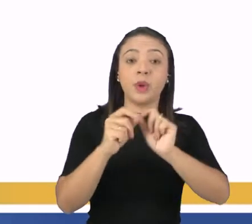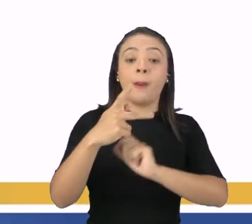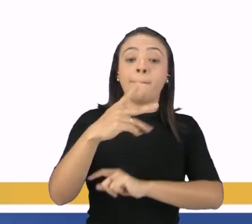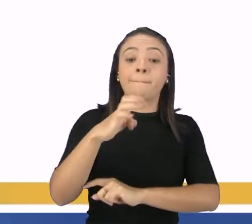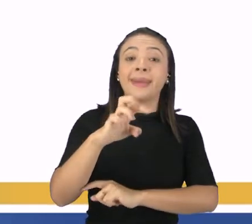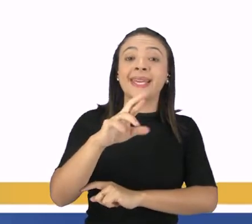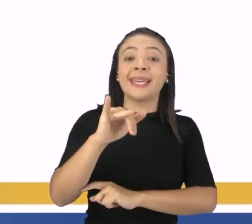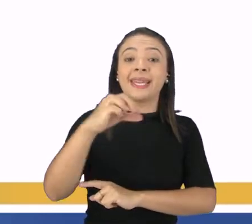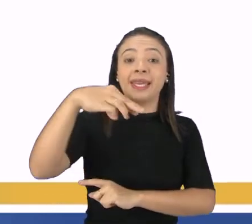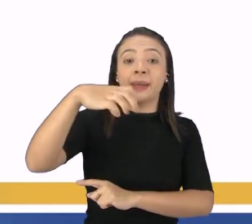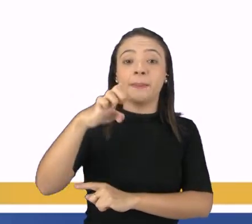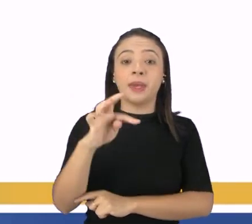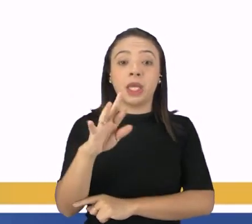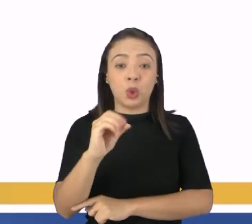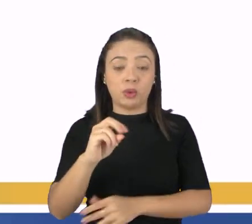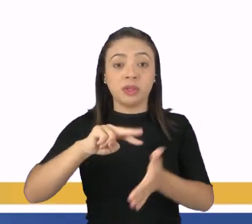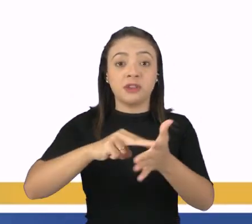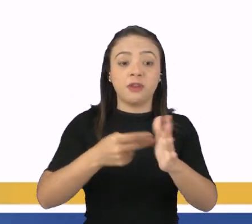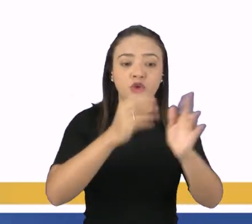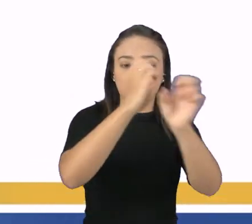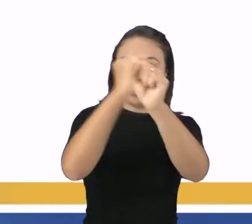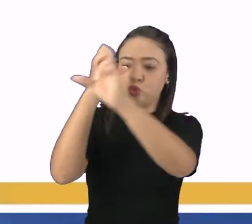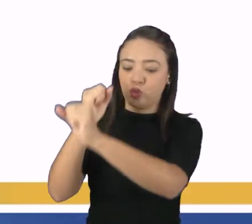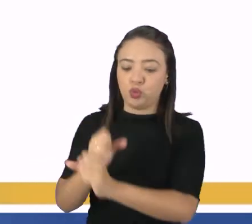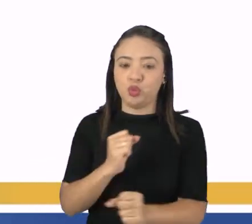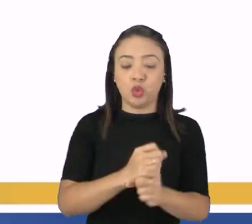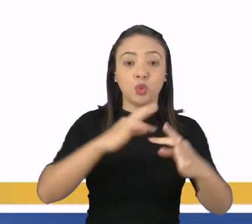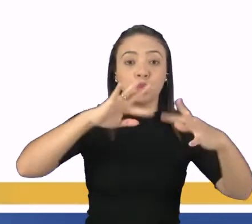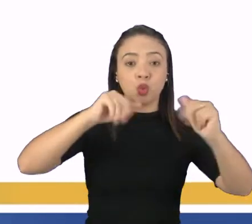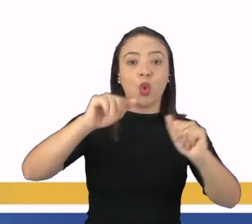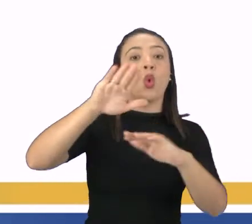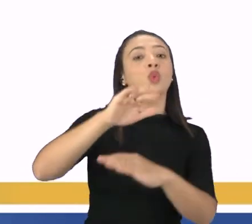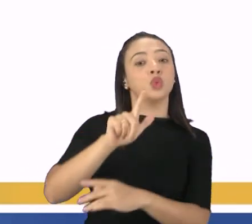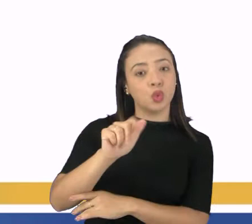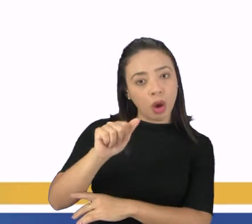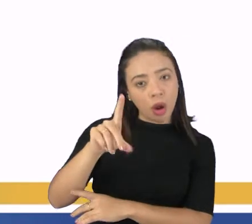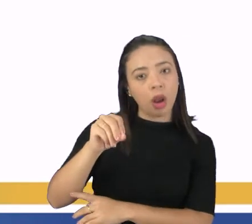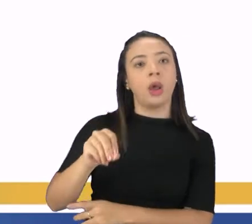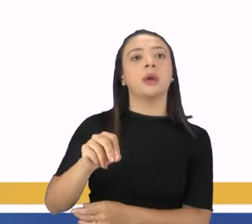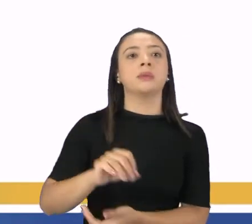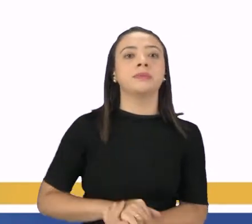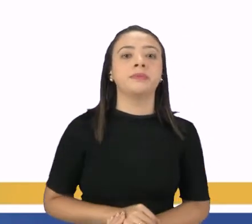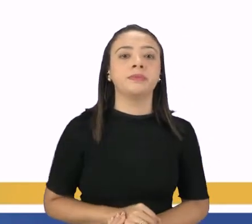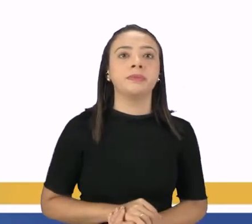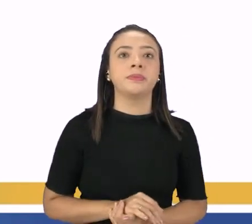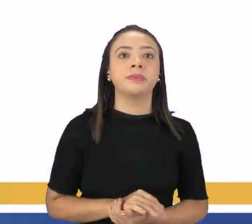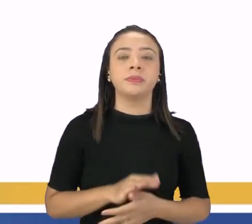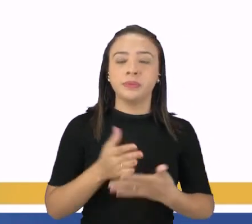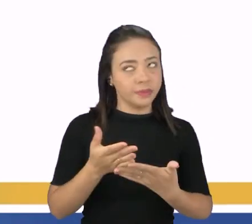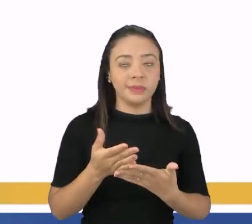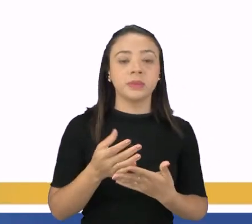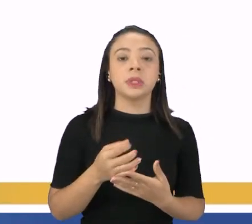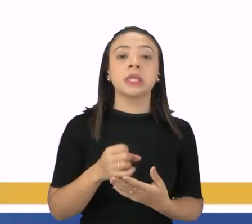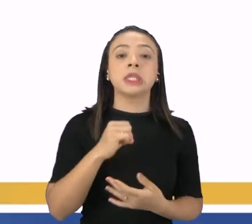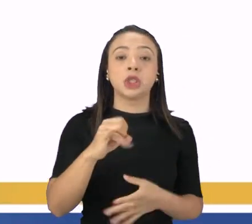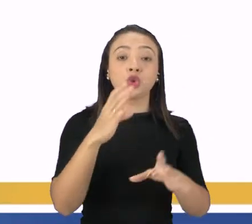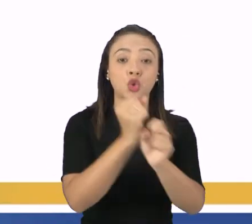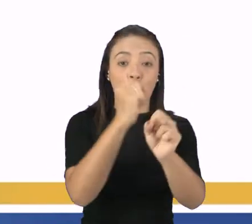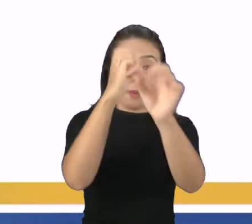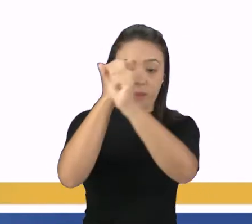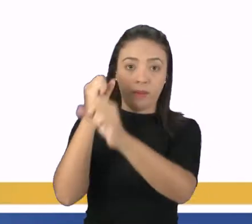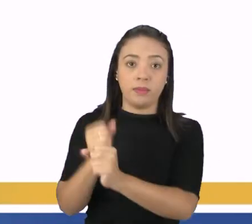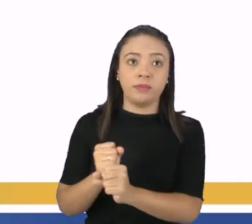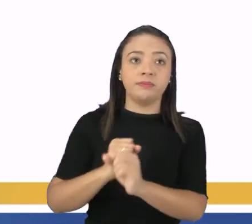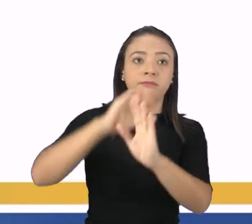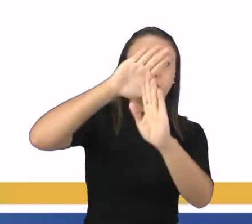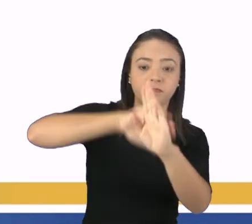né, que seria igual à soma dos lados. Então, o perímetro seria aí a soma de um lado, mais outro lado,